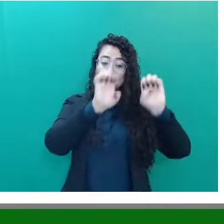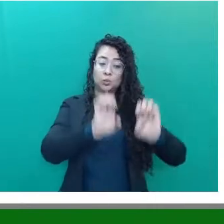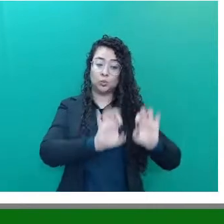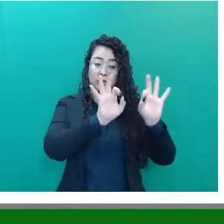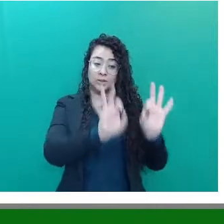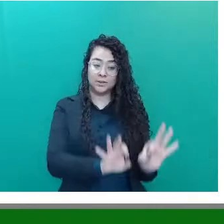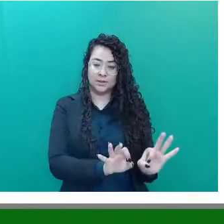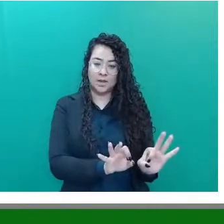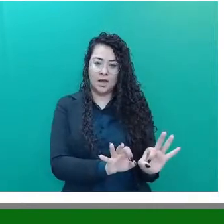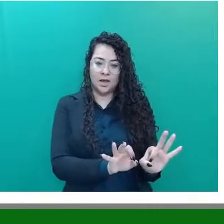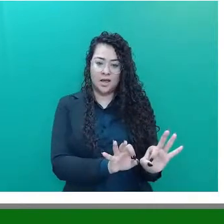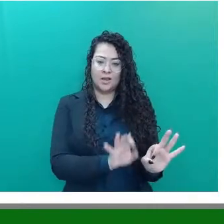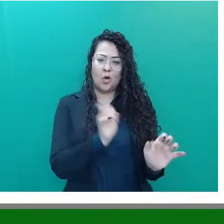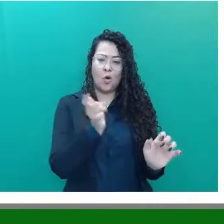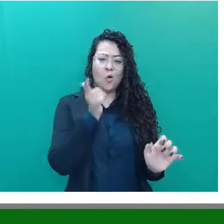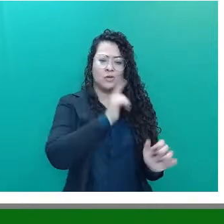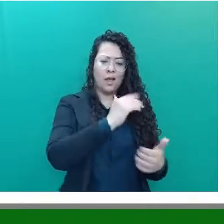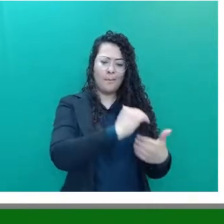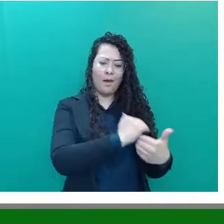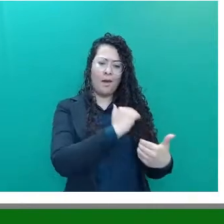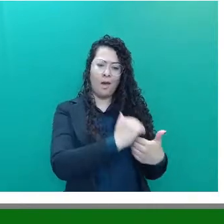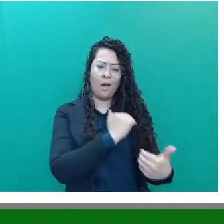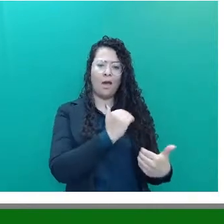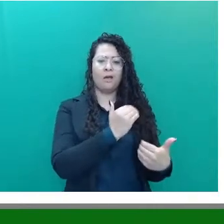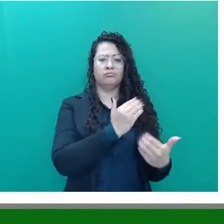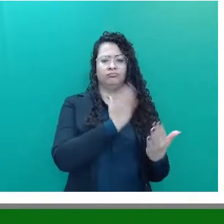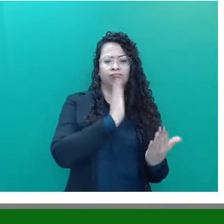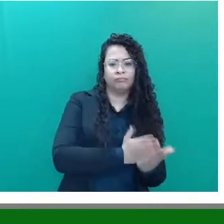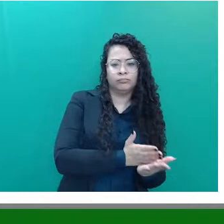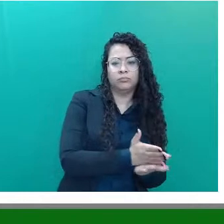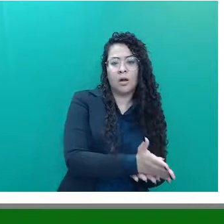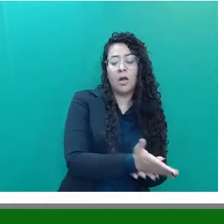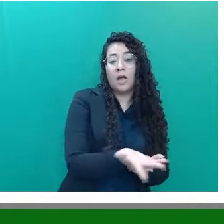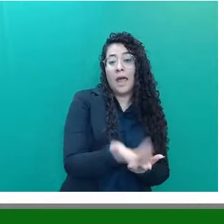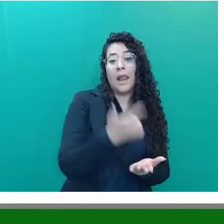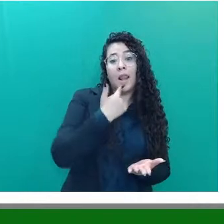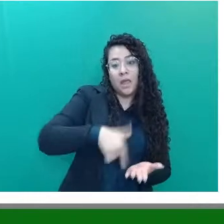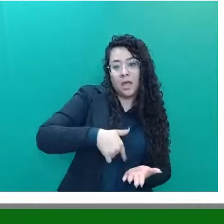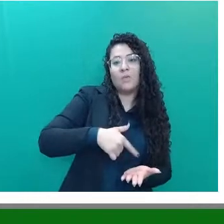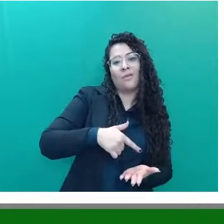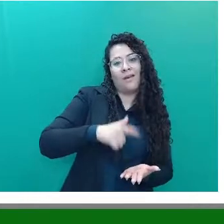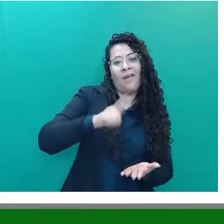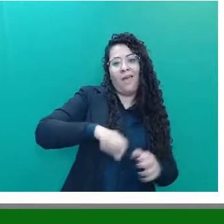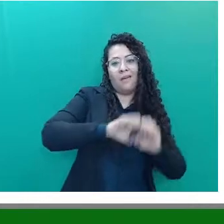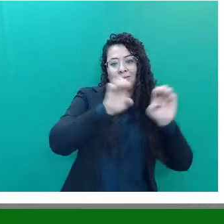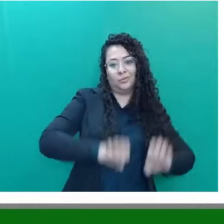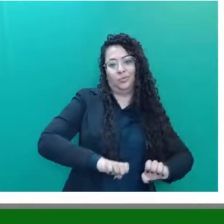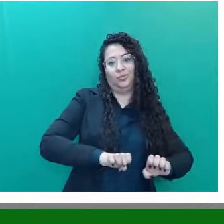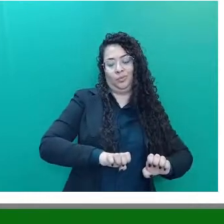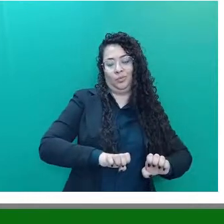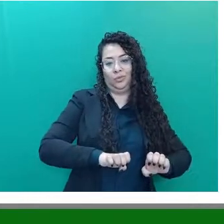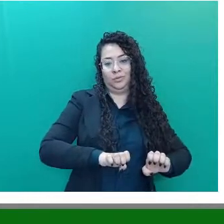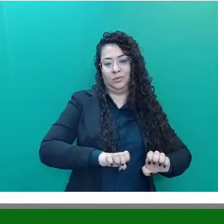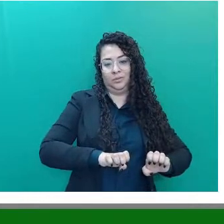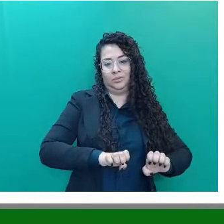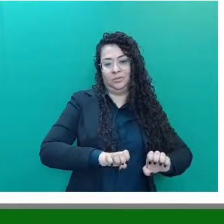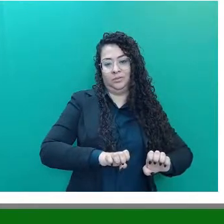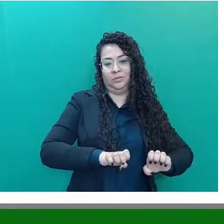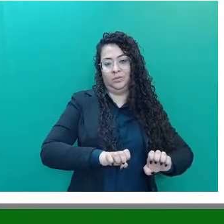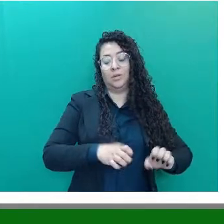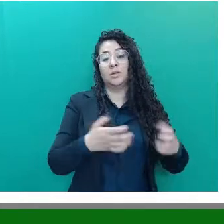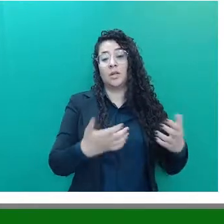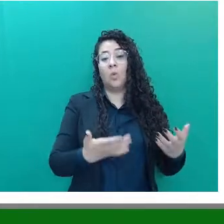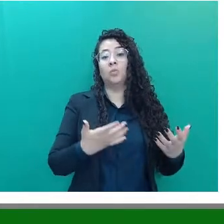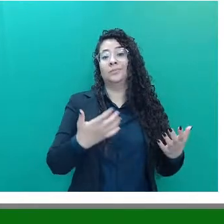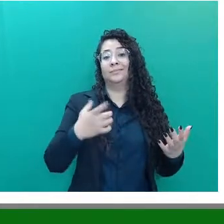rege pela caracterização de um gênero. A língua funciona assim. Então, você tem uma fundamentação aí de concepção de